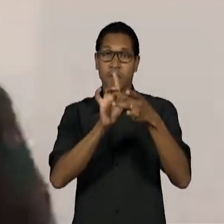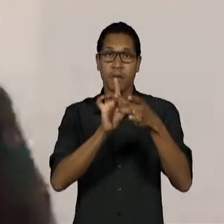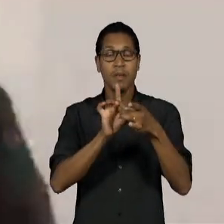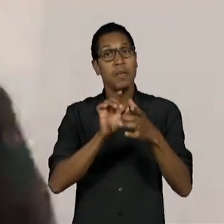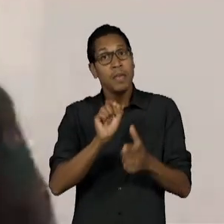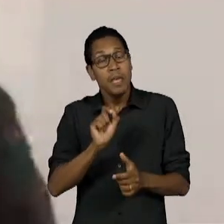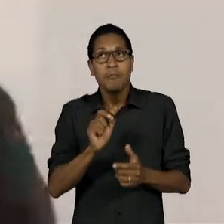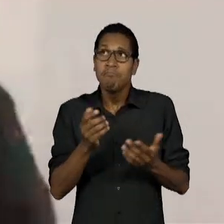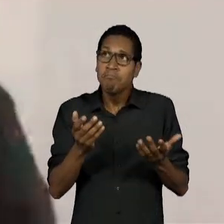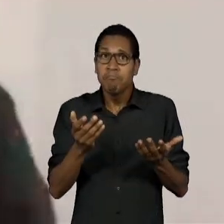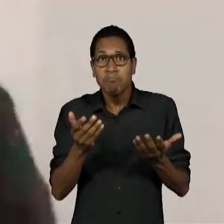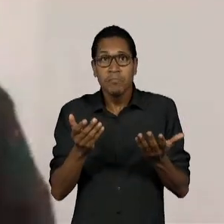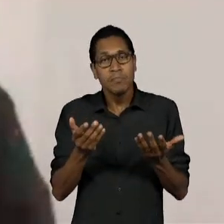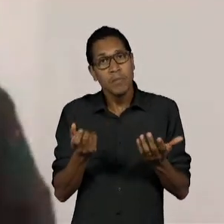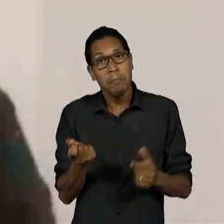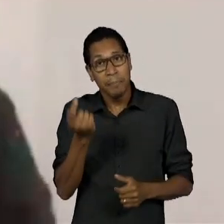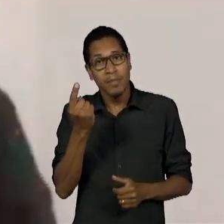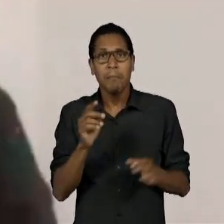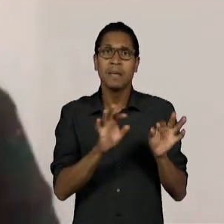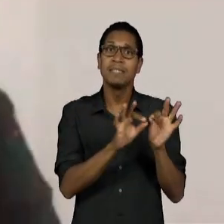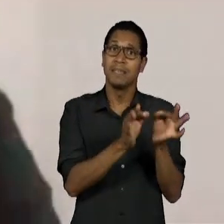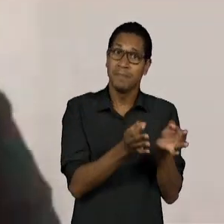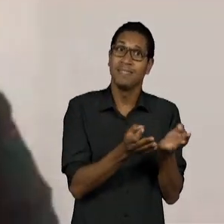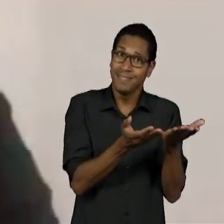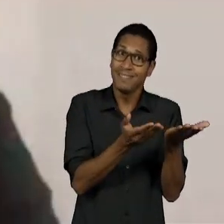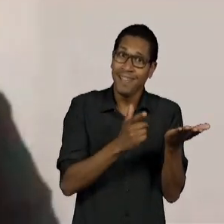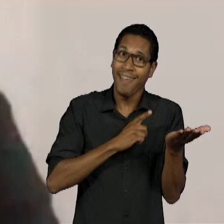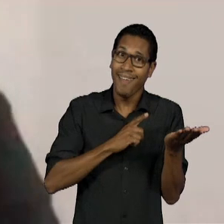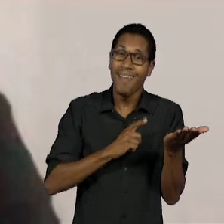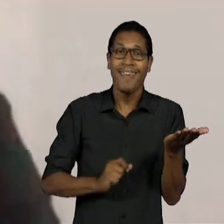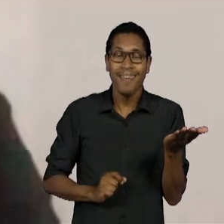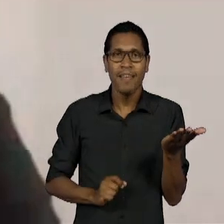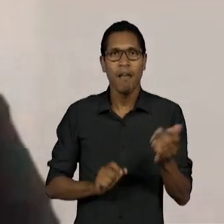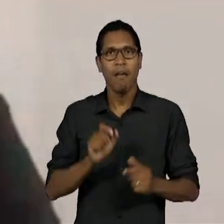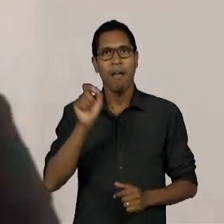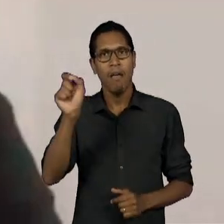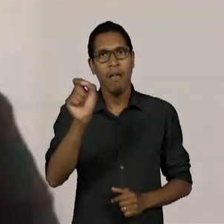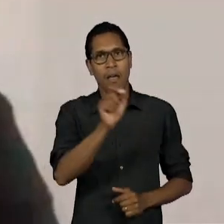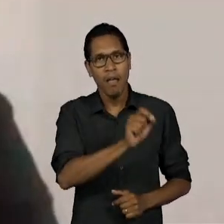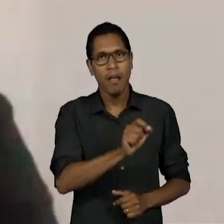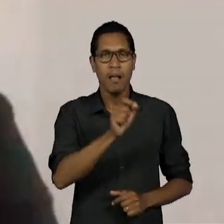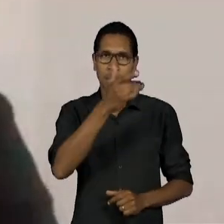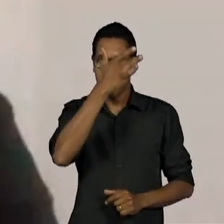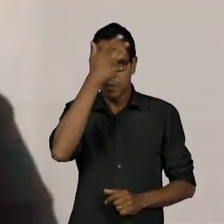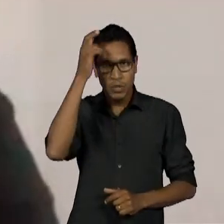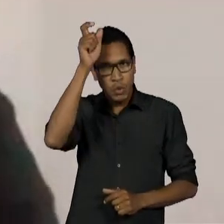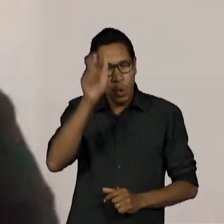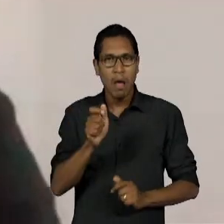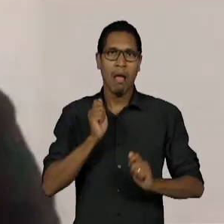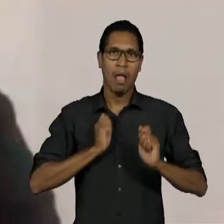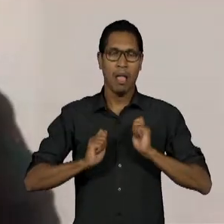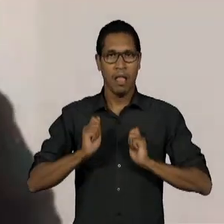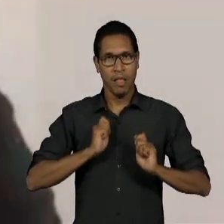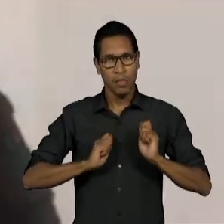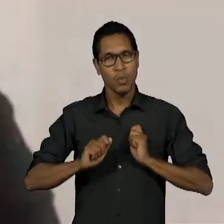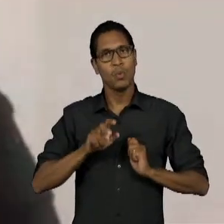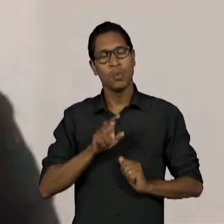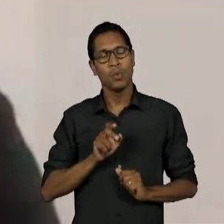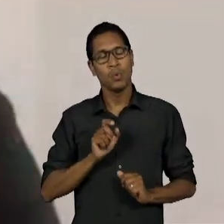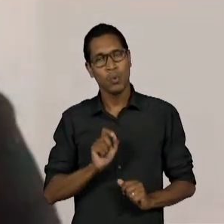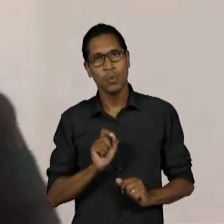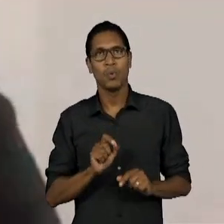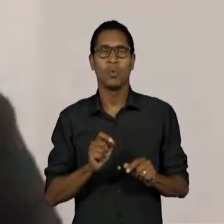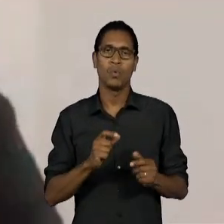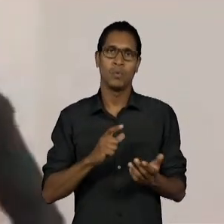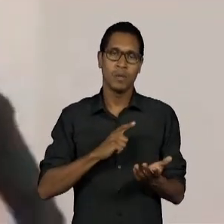simplicidade, até eu diria, sabe? Porque os atores também vão se envolvendo. Eles